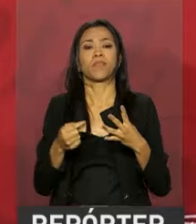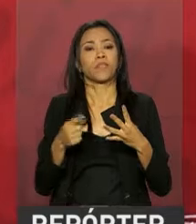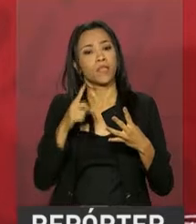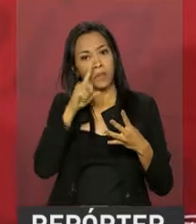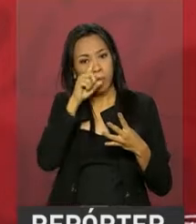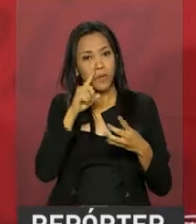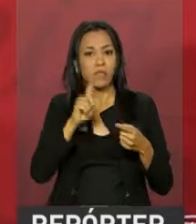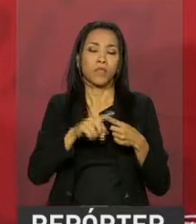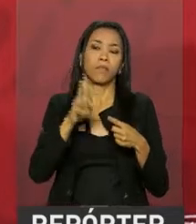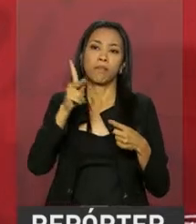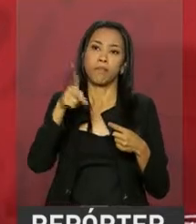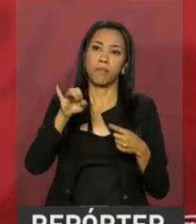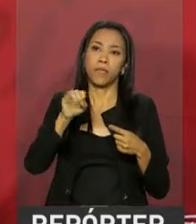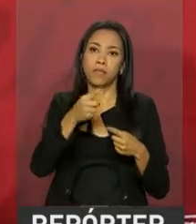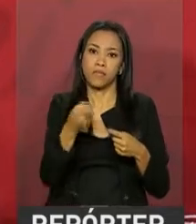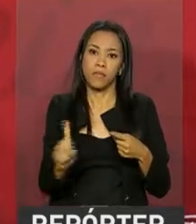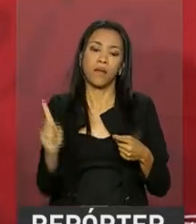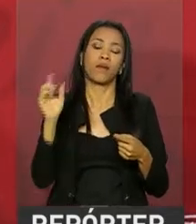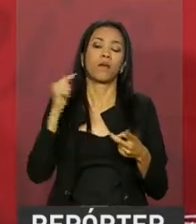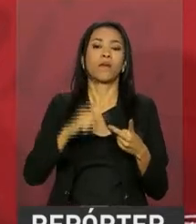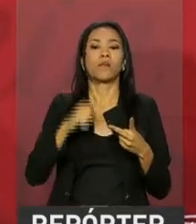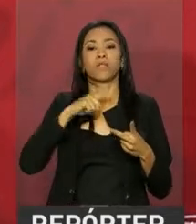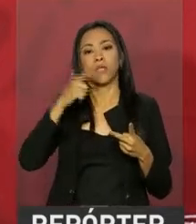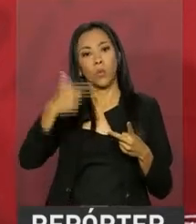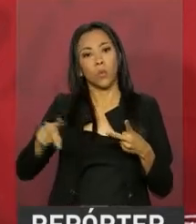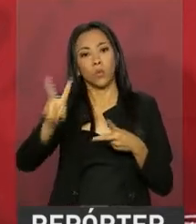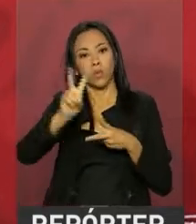questão da pensão, tem também